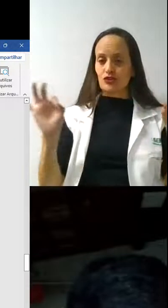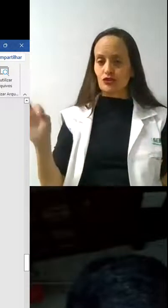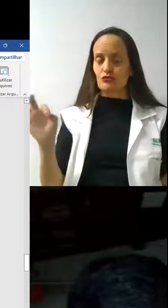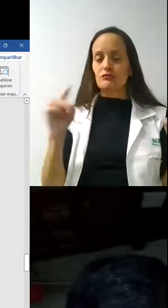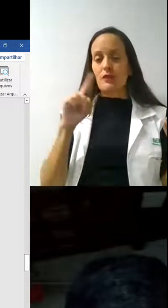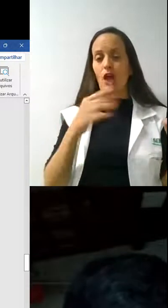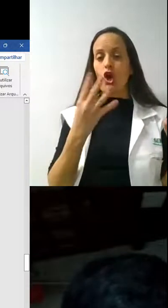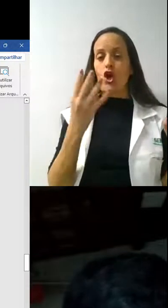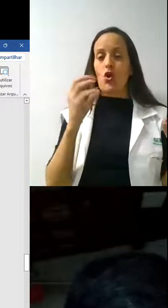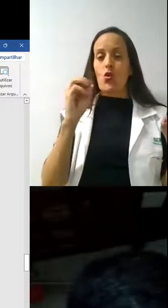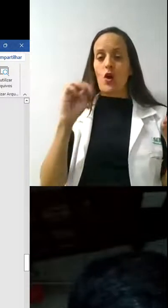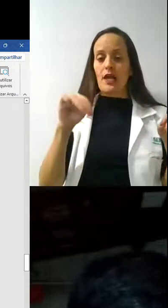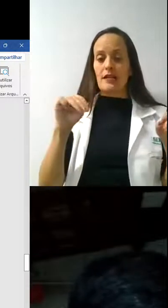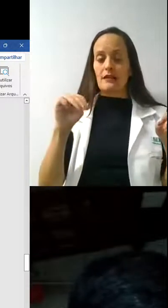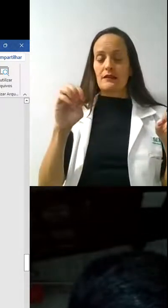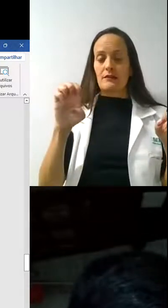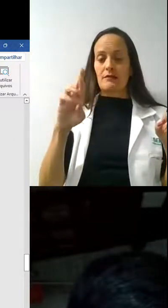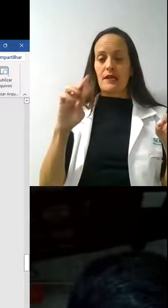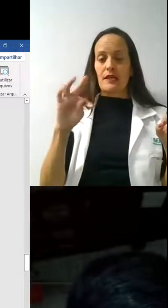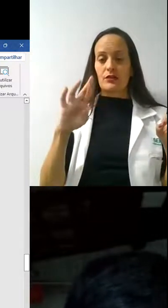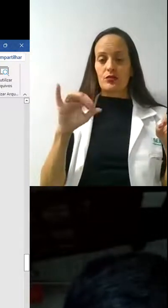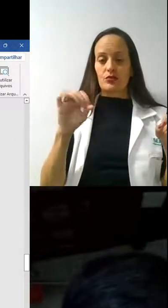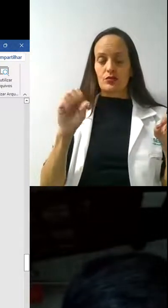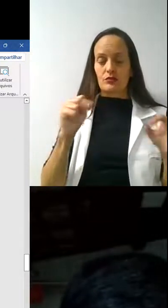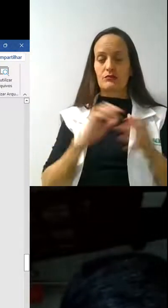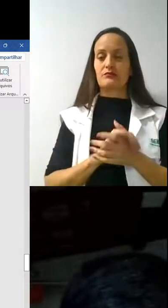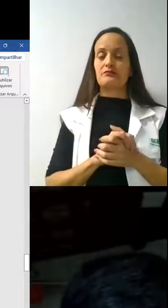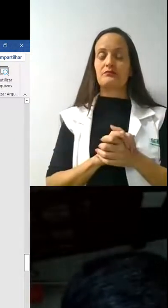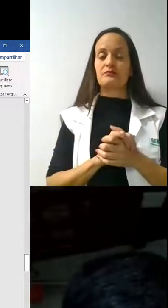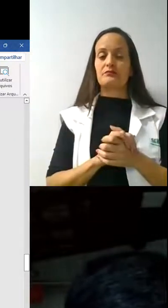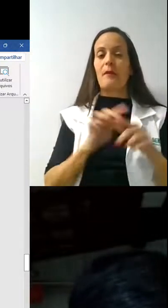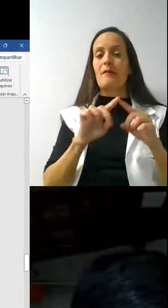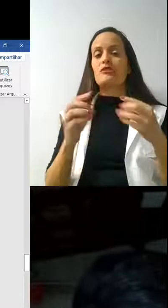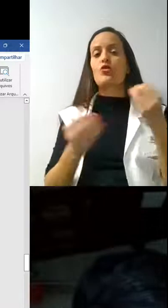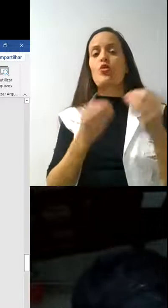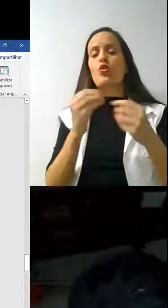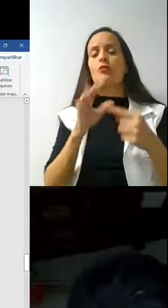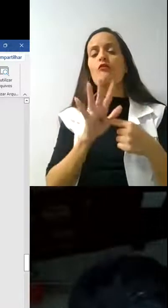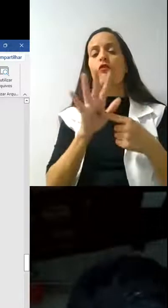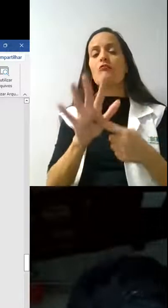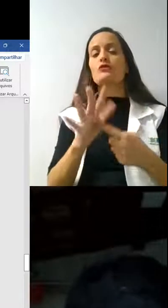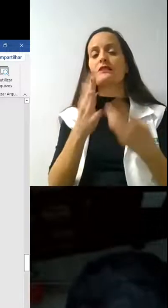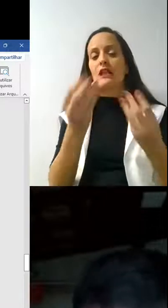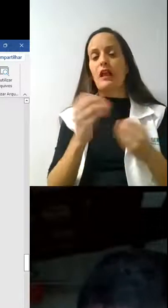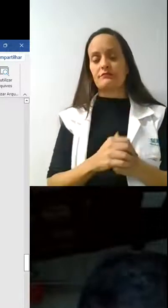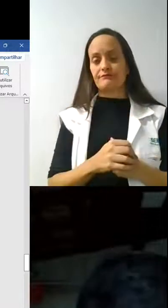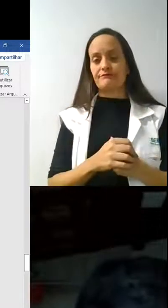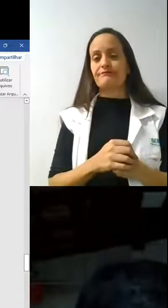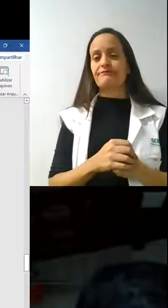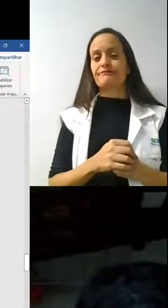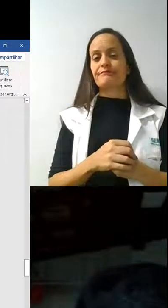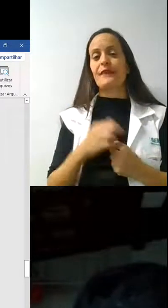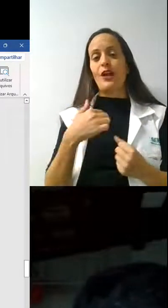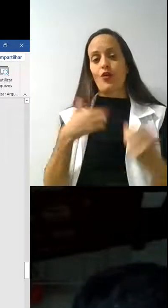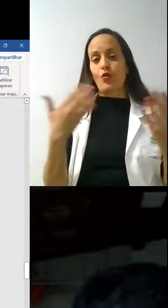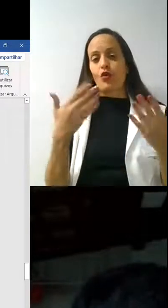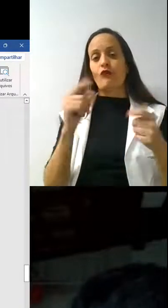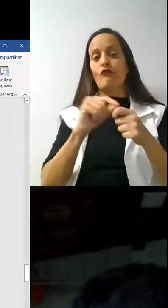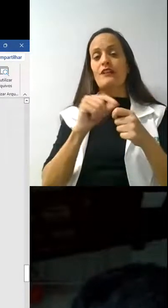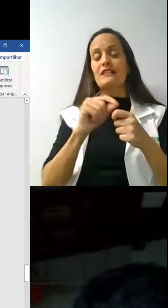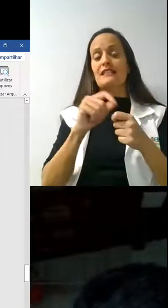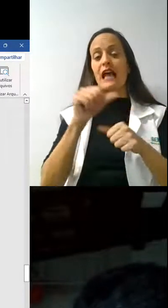na realidade. Mas e para mim representar essa medida aqui no desenho? Como que eu faço? Aí eu vou usar as escalas, né? Então aqui a